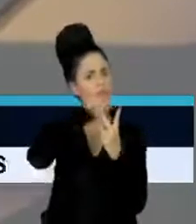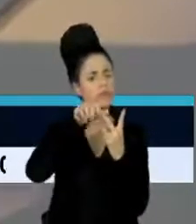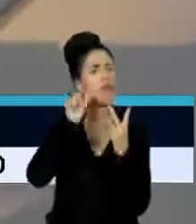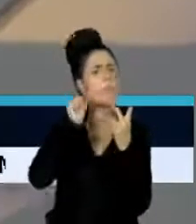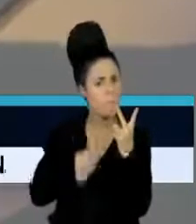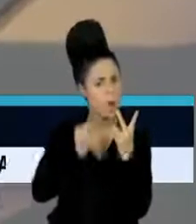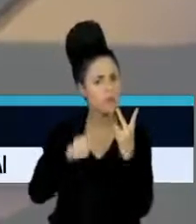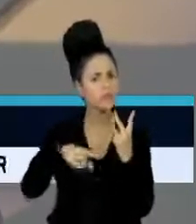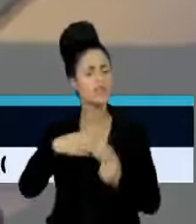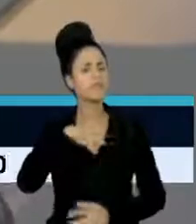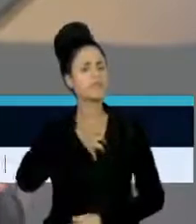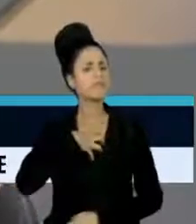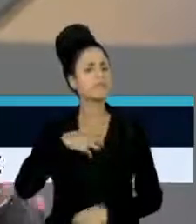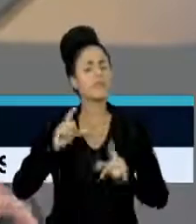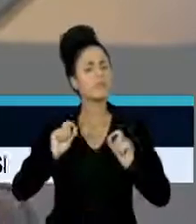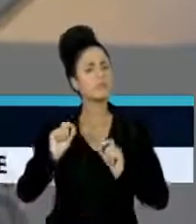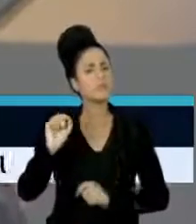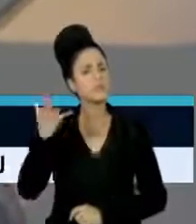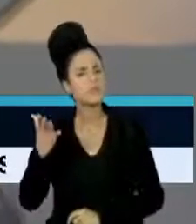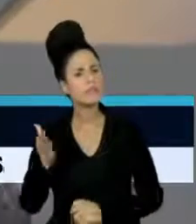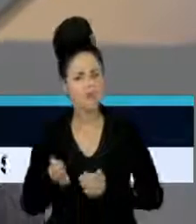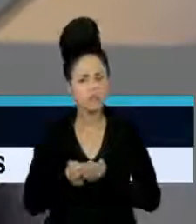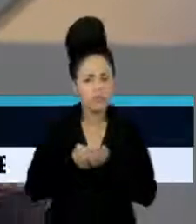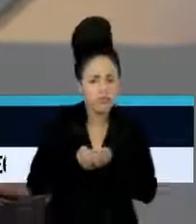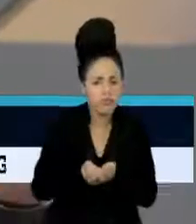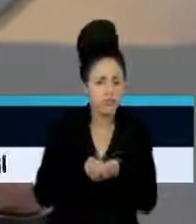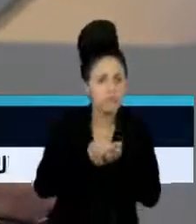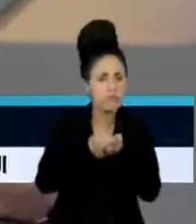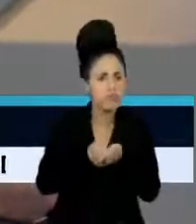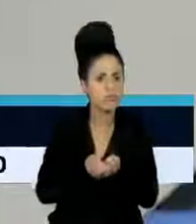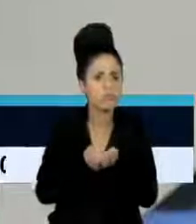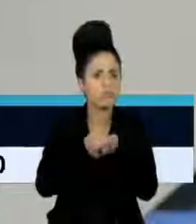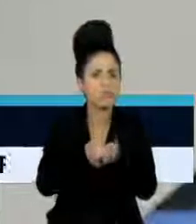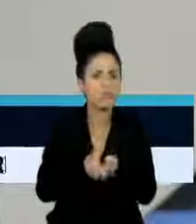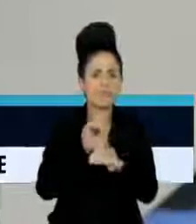que eu sinto é que nós estamos produzindo um novo caso da Dorothy Stang.